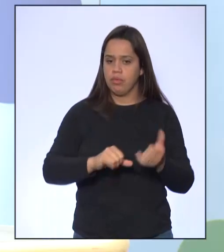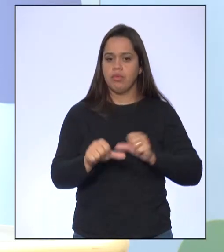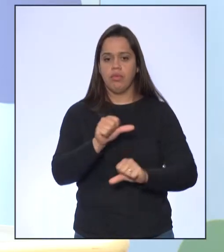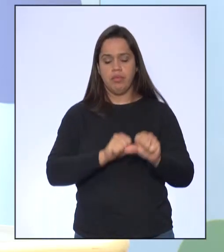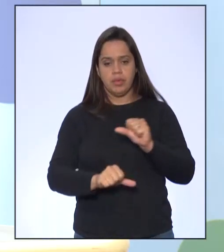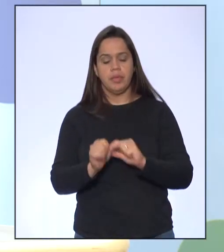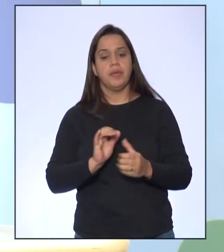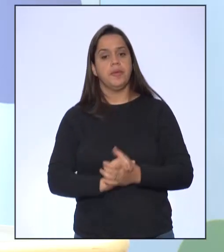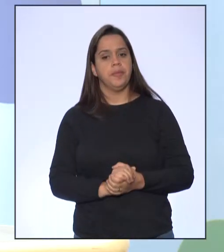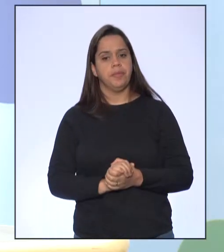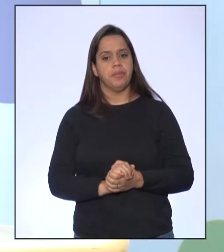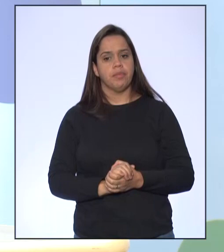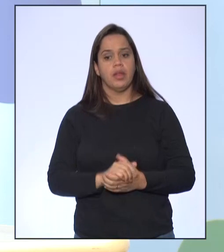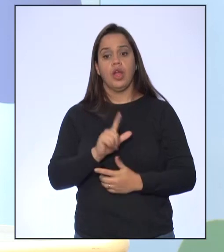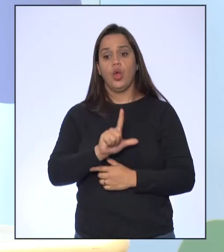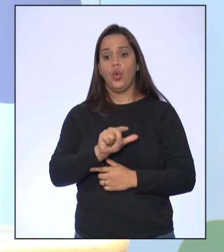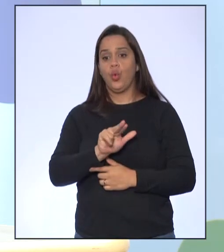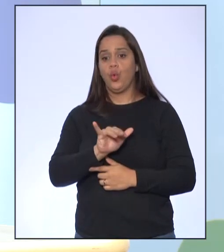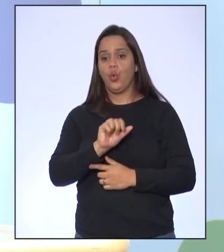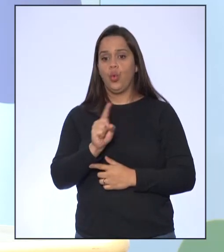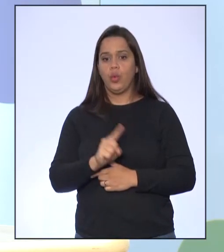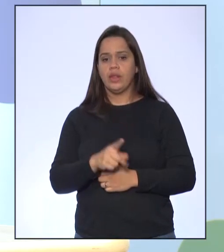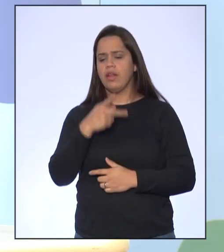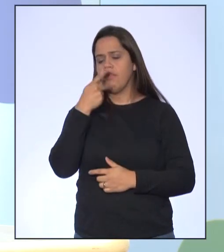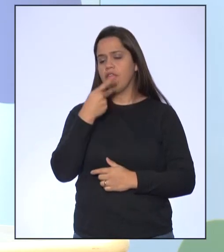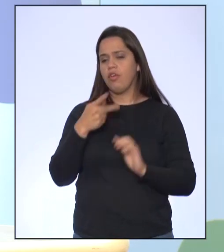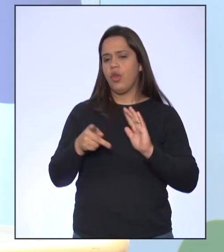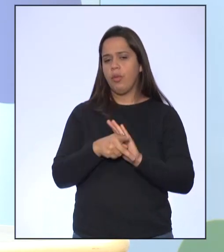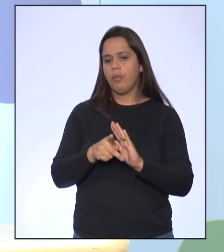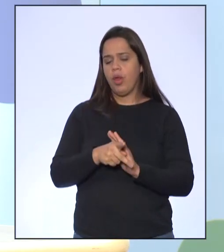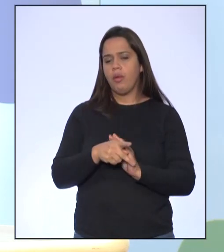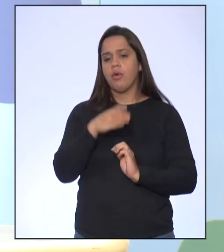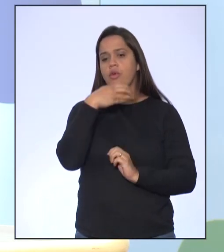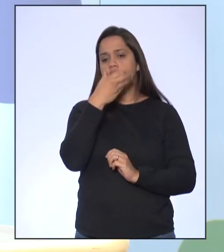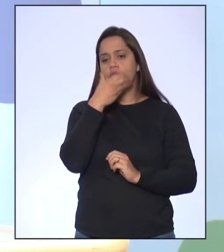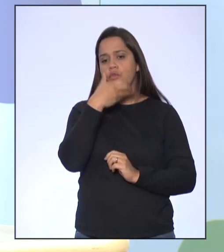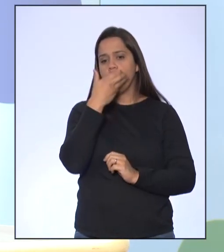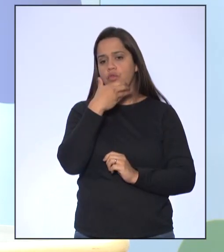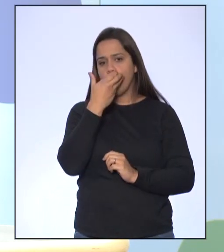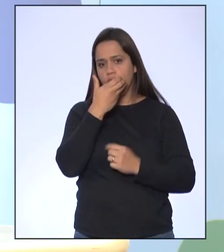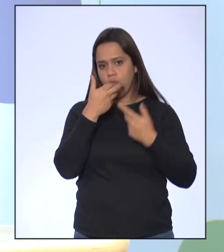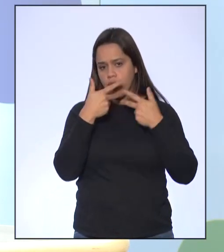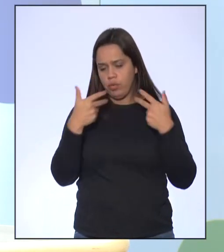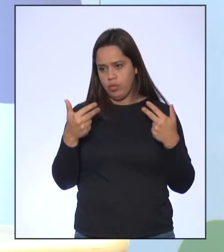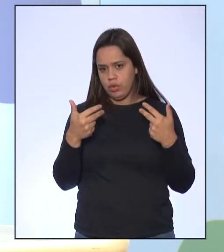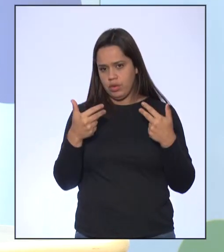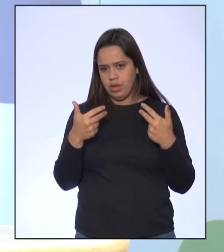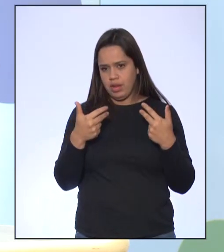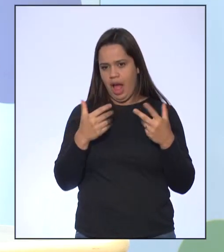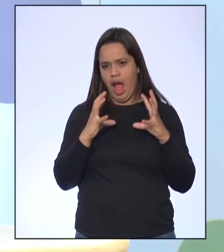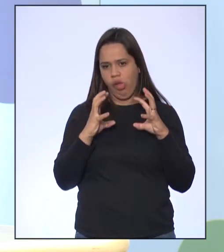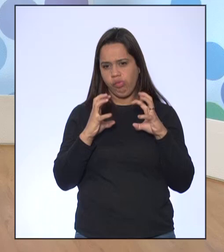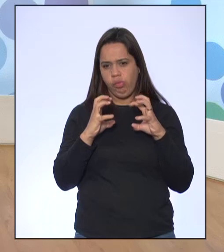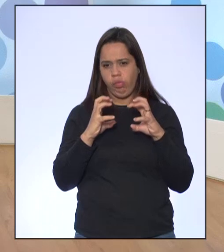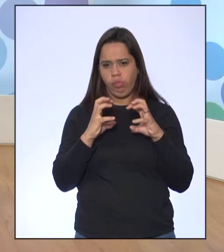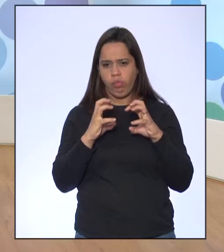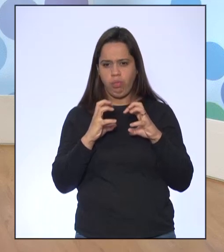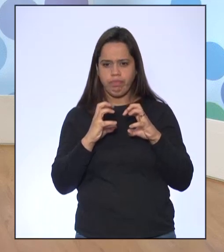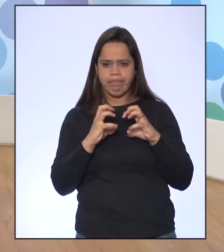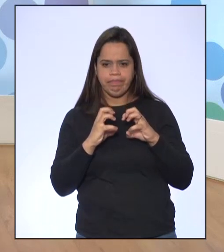assim, que quando ele observou a fruta apodrecendo. Super transformação química são